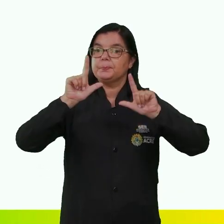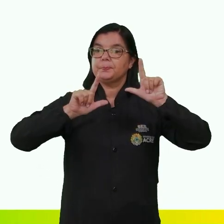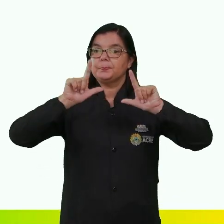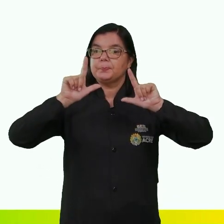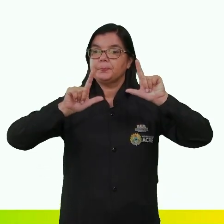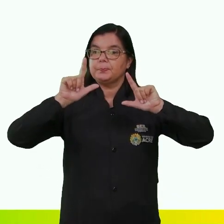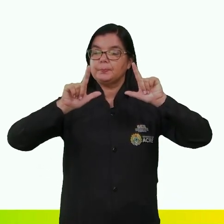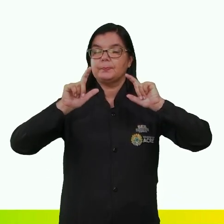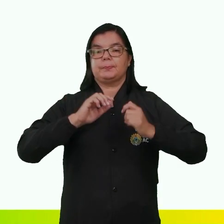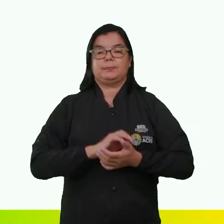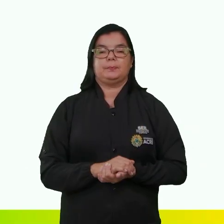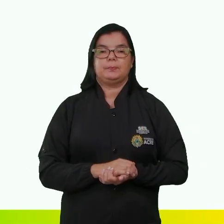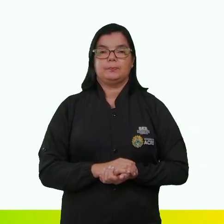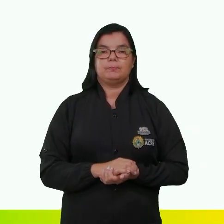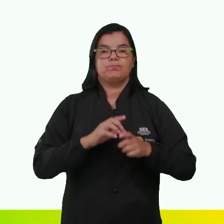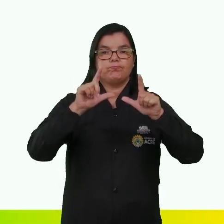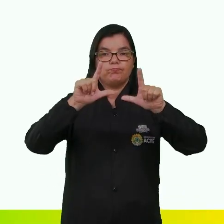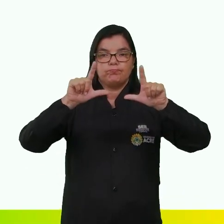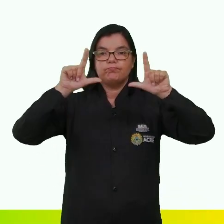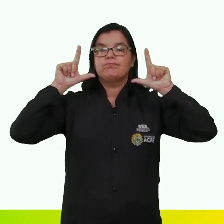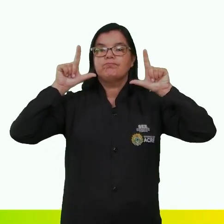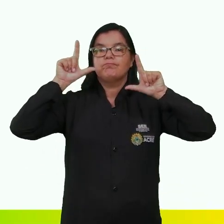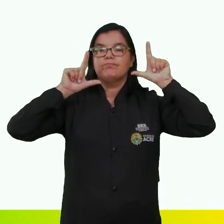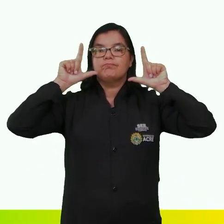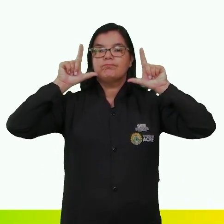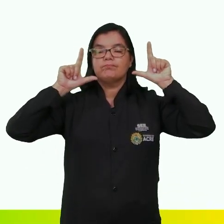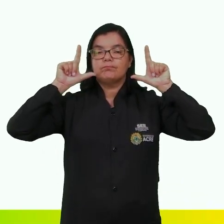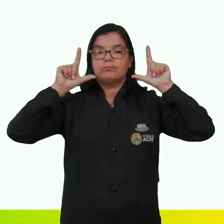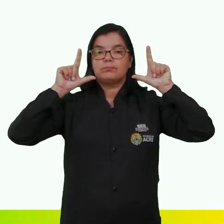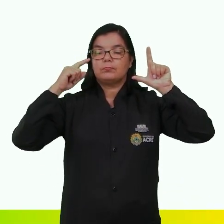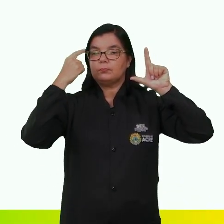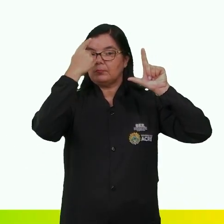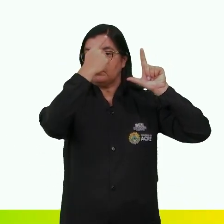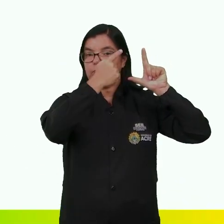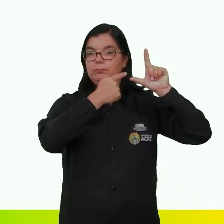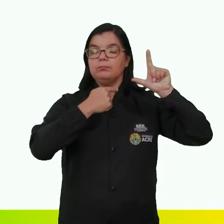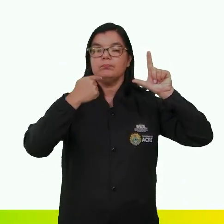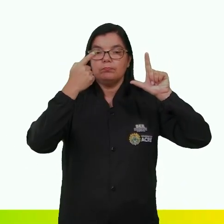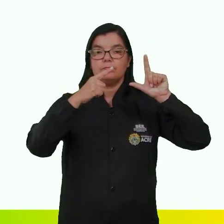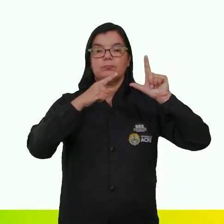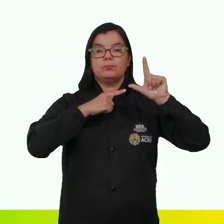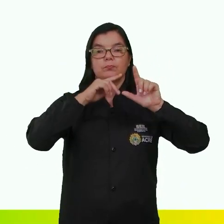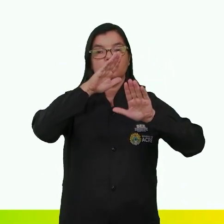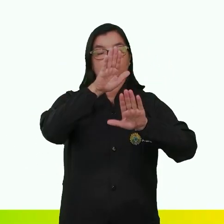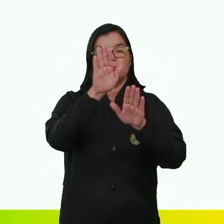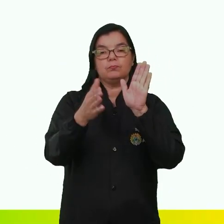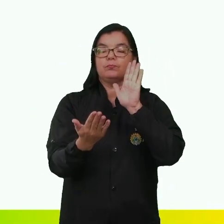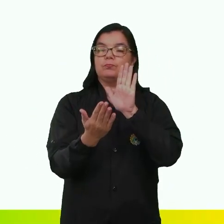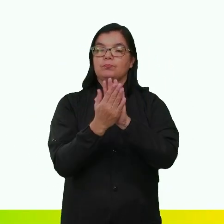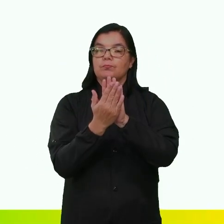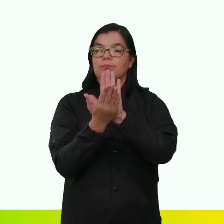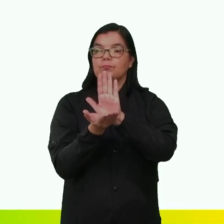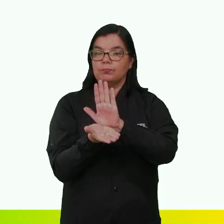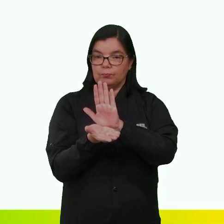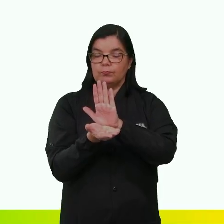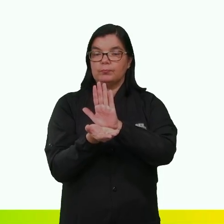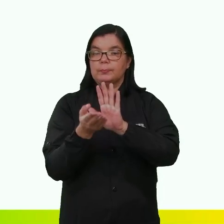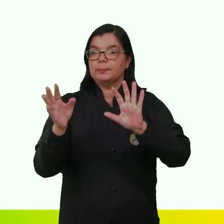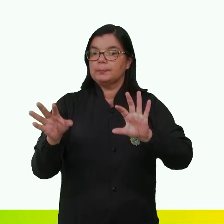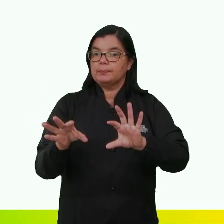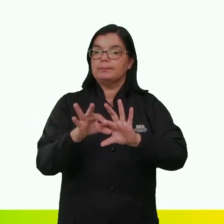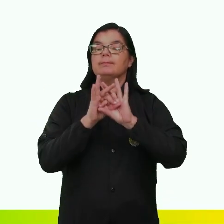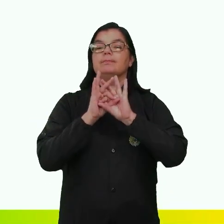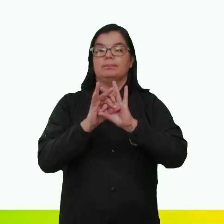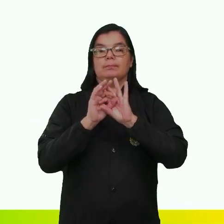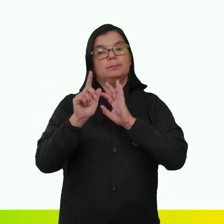televisão. E bem nessa imagem também há uma sombra dele, que está